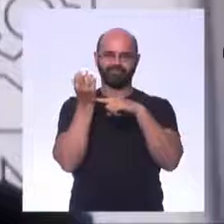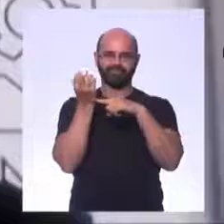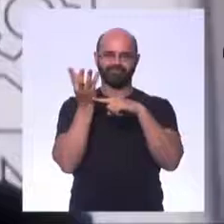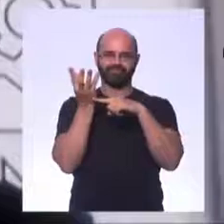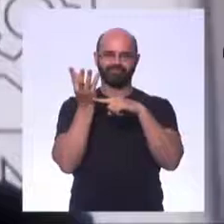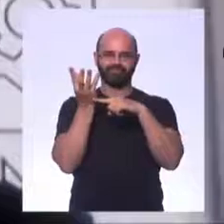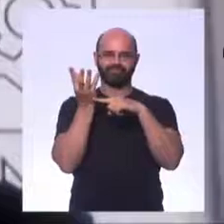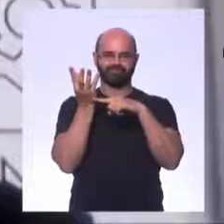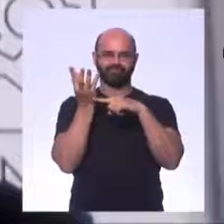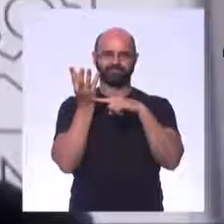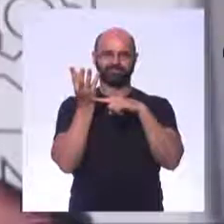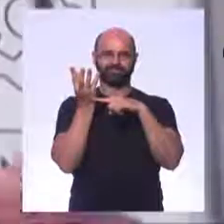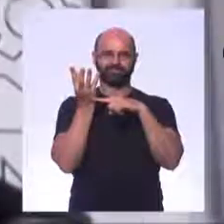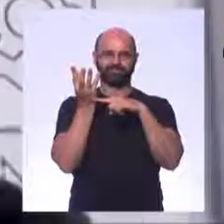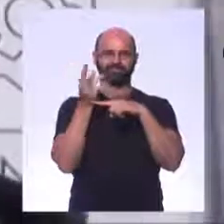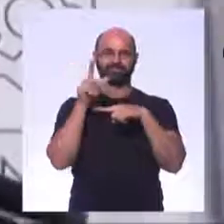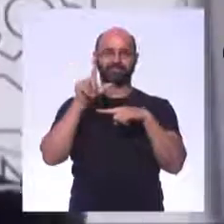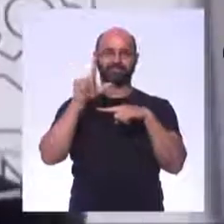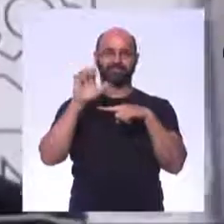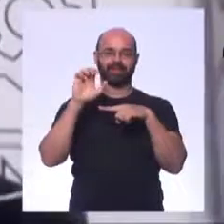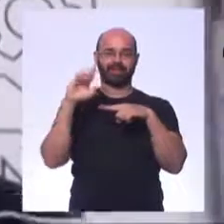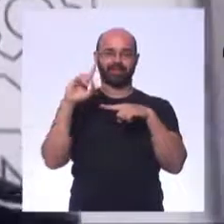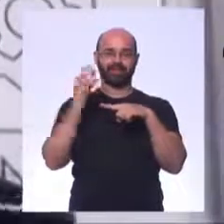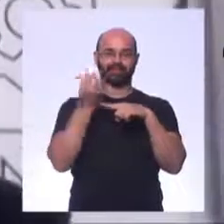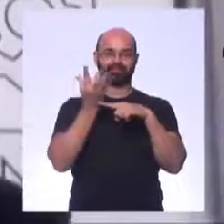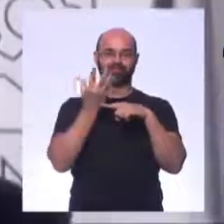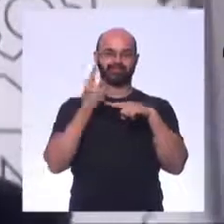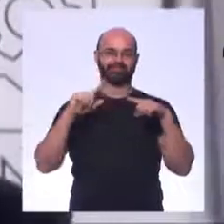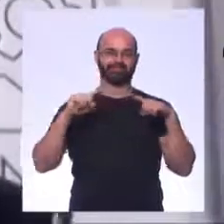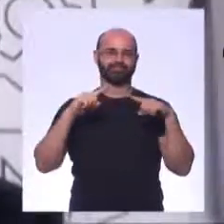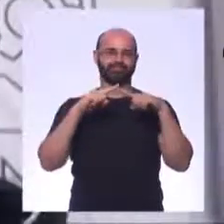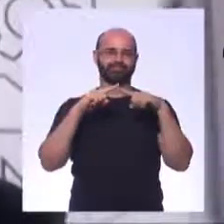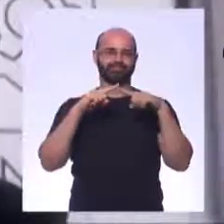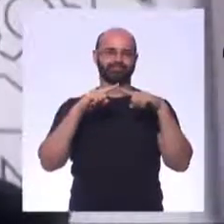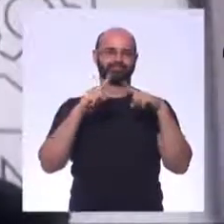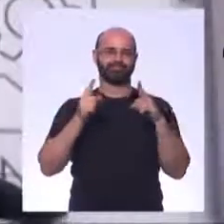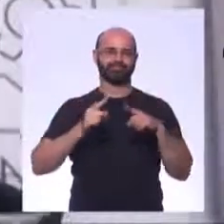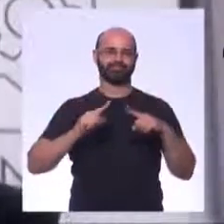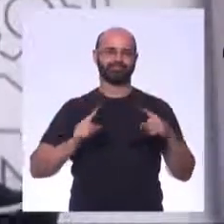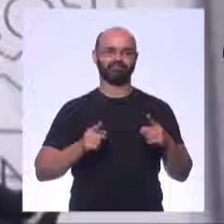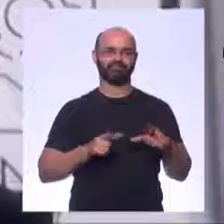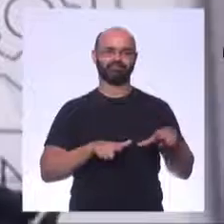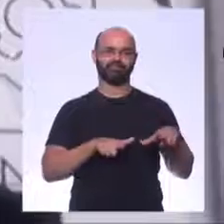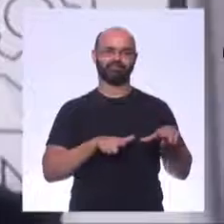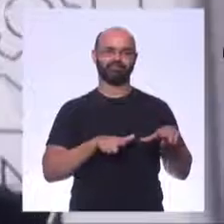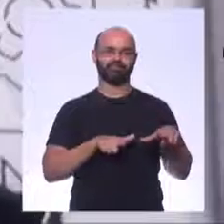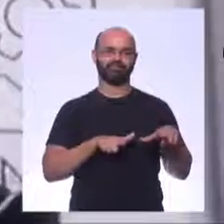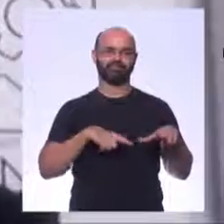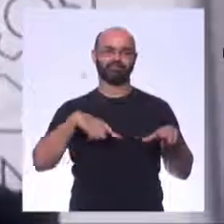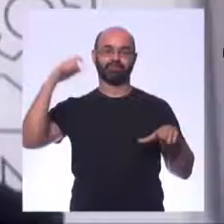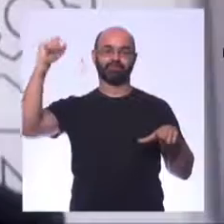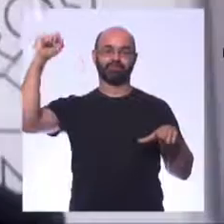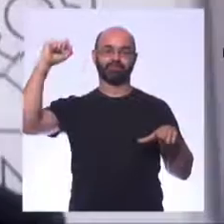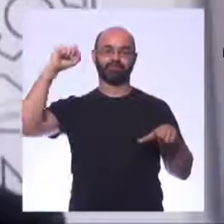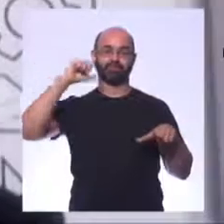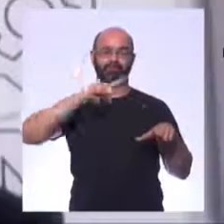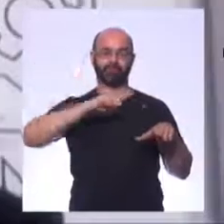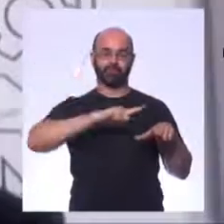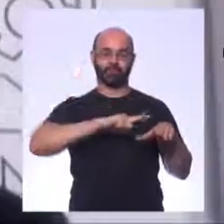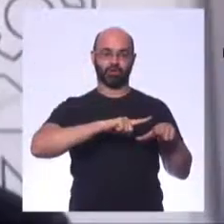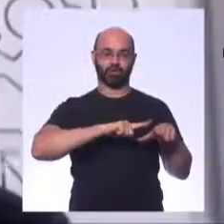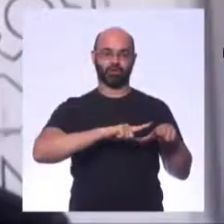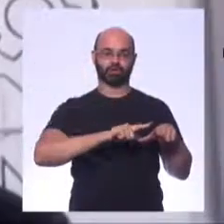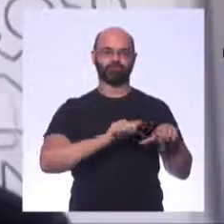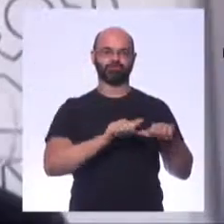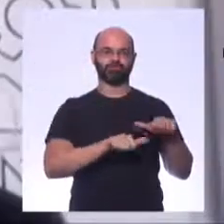acesa, o LED está ligado. Então, como que ocorre esse processo? A luz solar entra, ocorre um processo